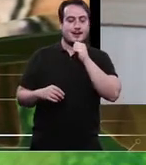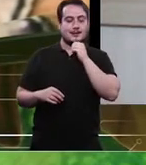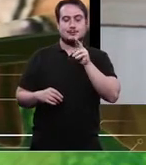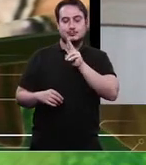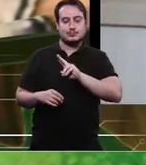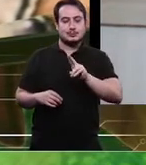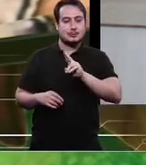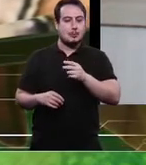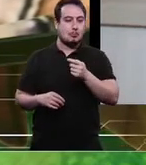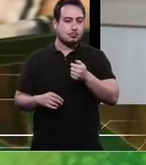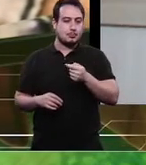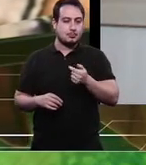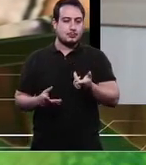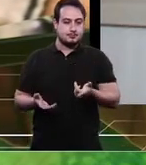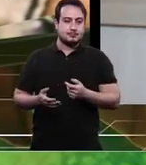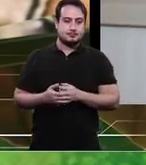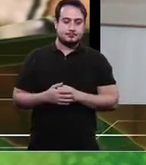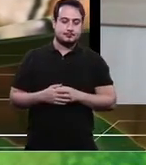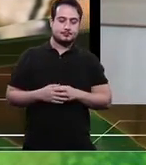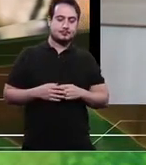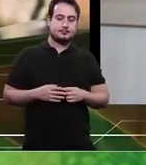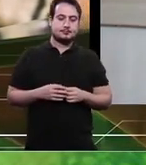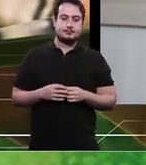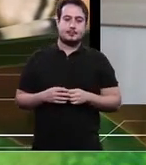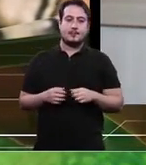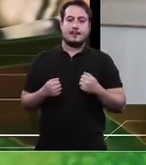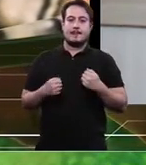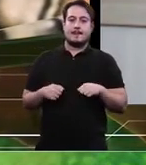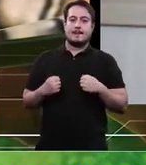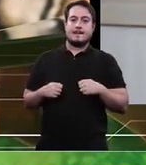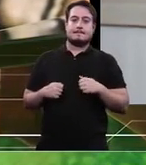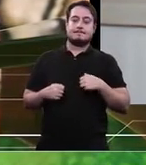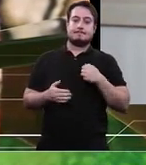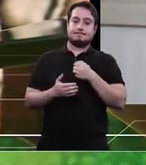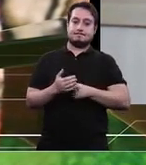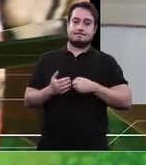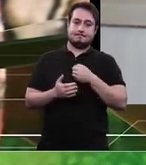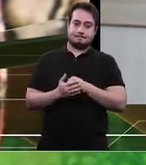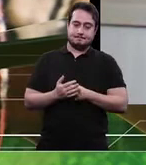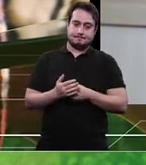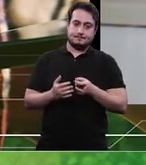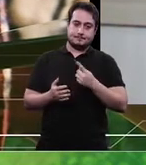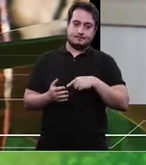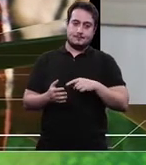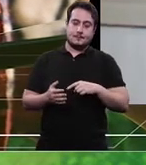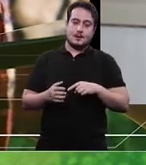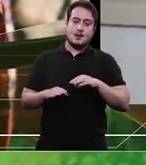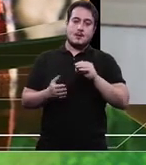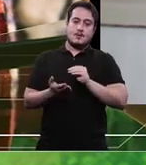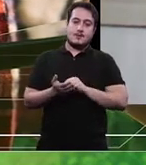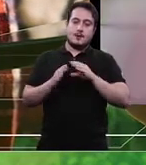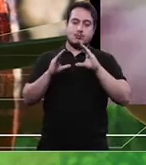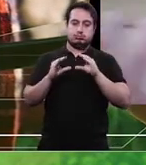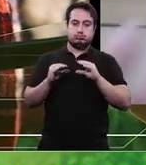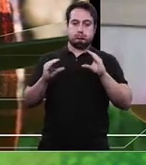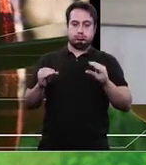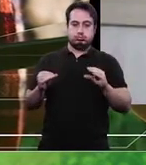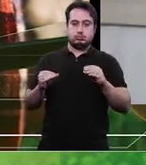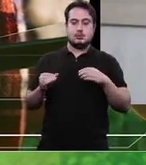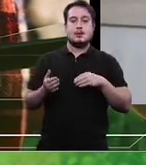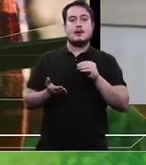para esse fim. Devemos aí uma batalha, um desconforto em relação à falta